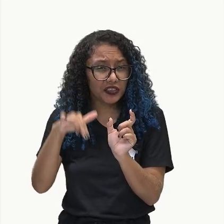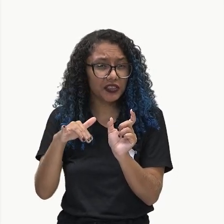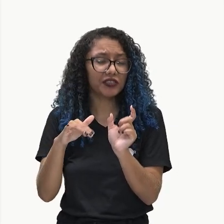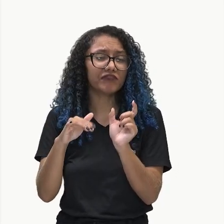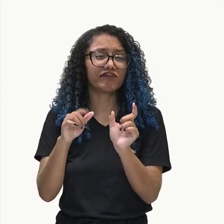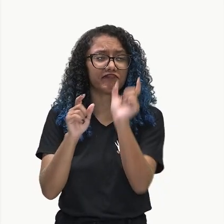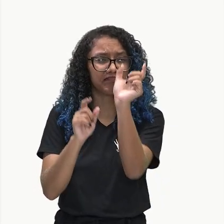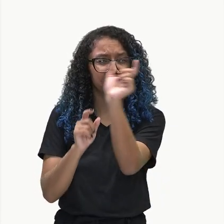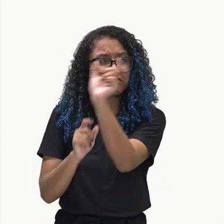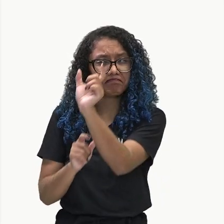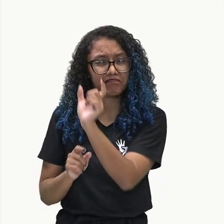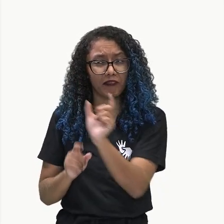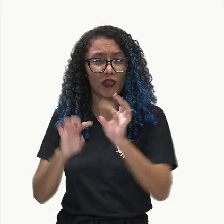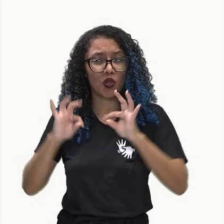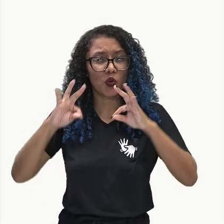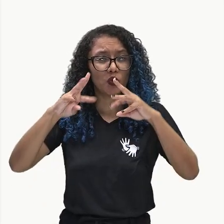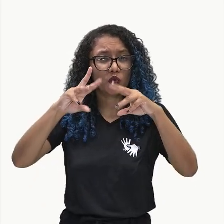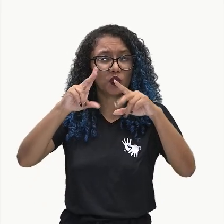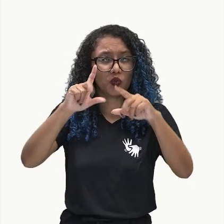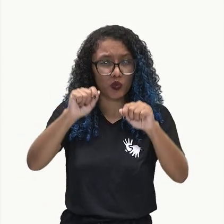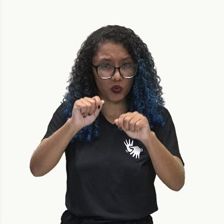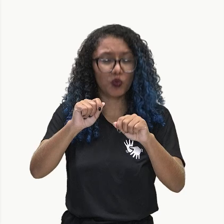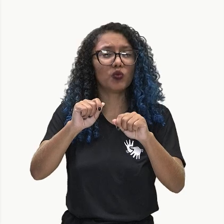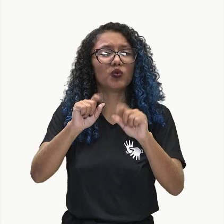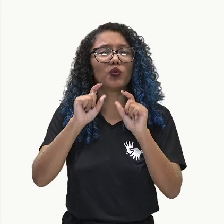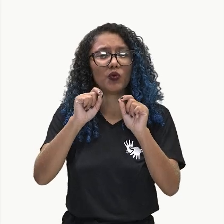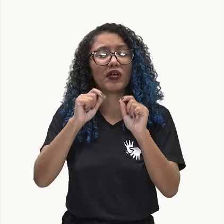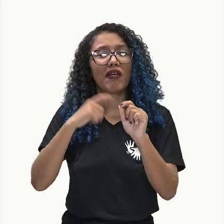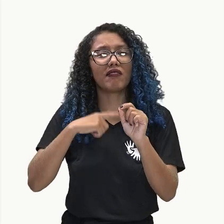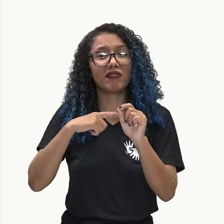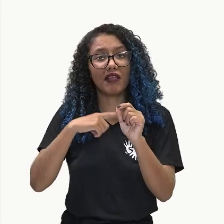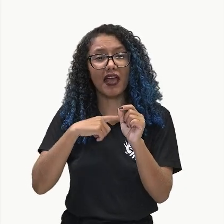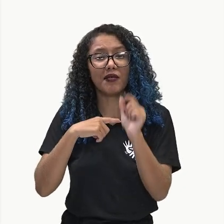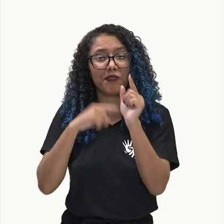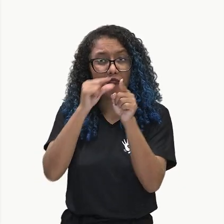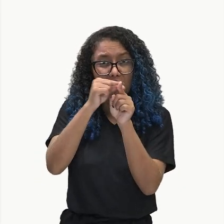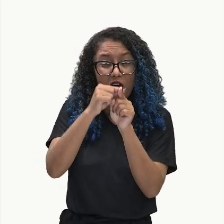Observem que todas elas são a sílaba tônica. Então, elas são o quê?